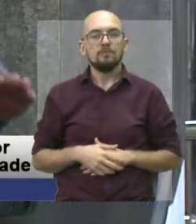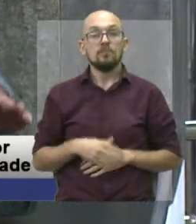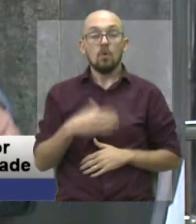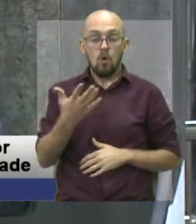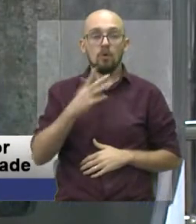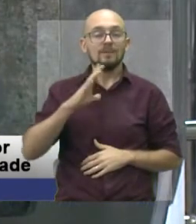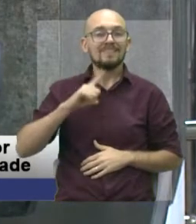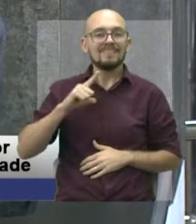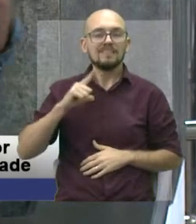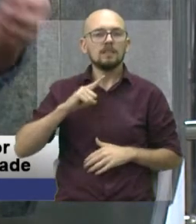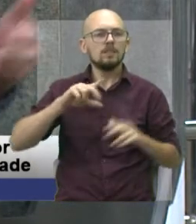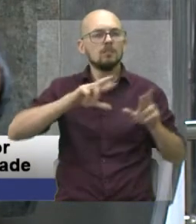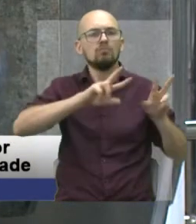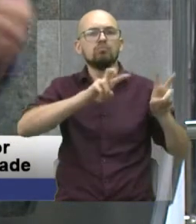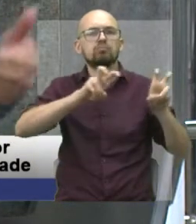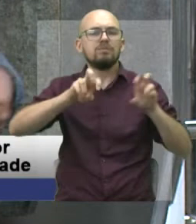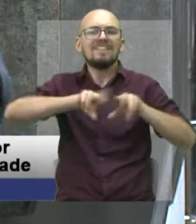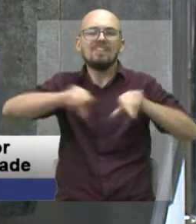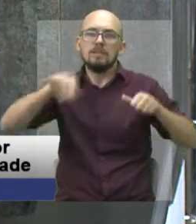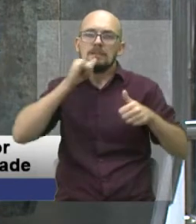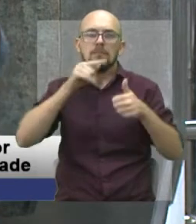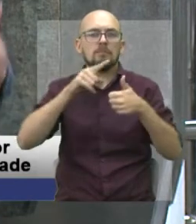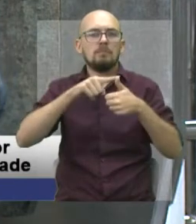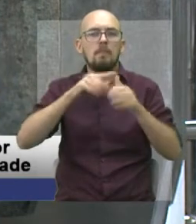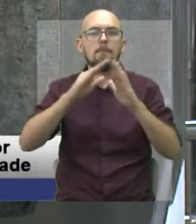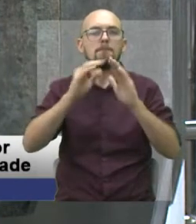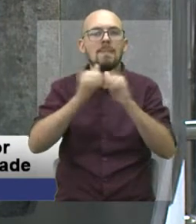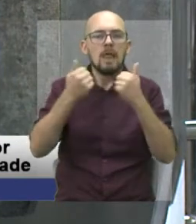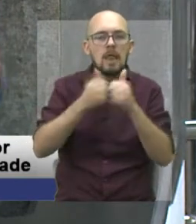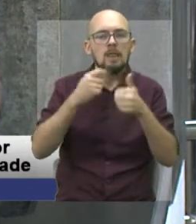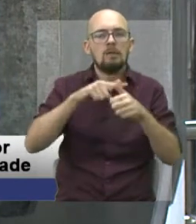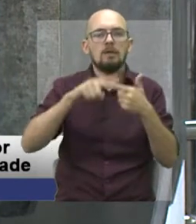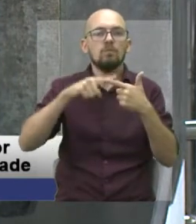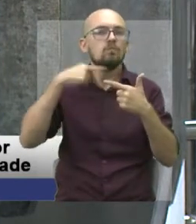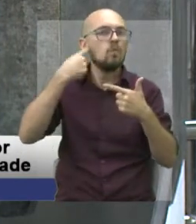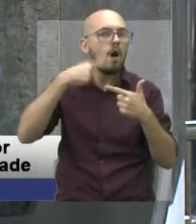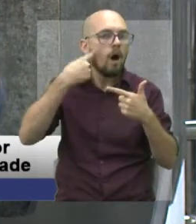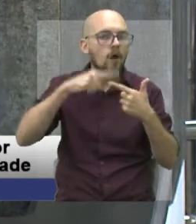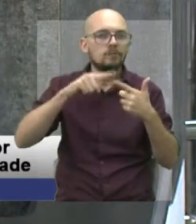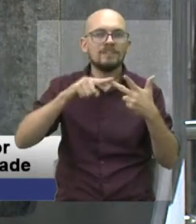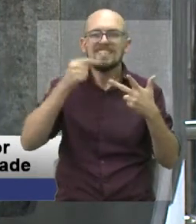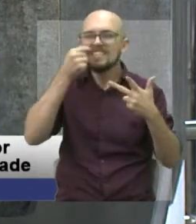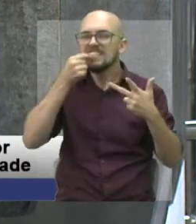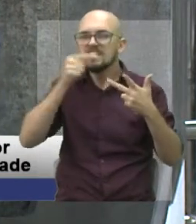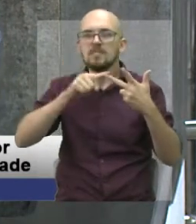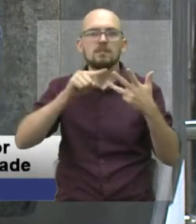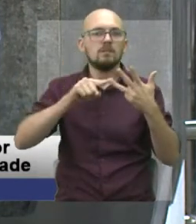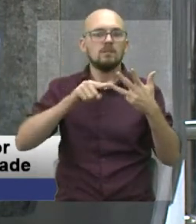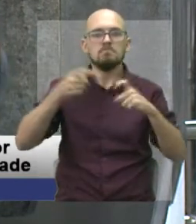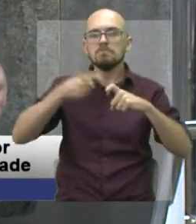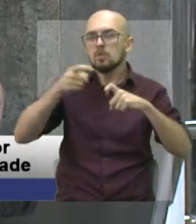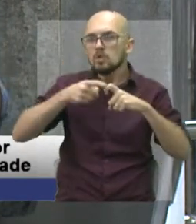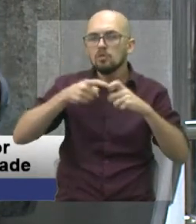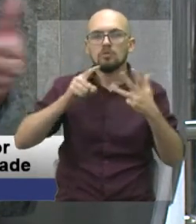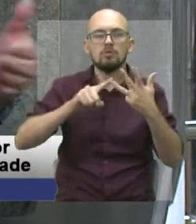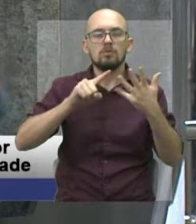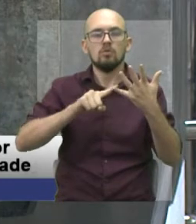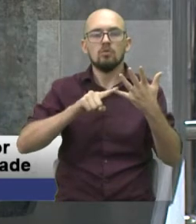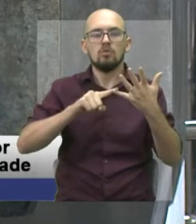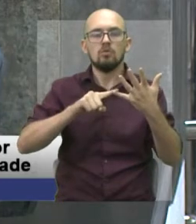os ramos de atividades, nós temos padaria, temos advogados, temos dentistas, temos médicos, temos